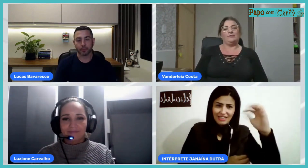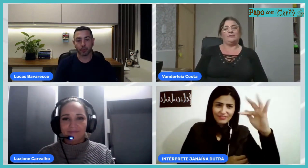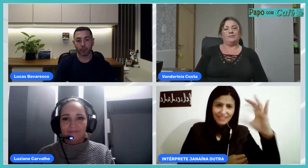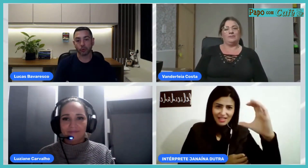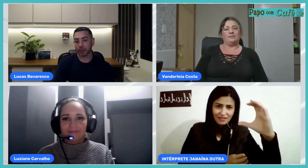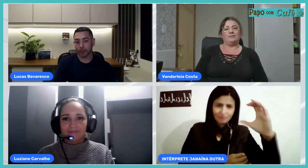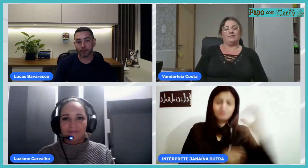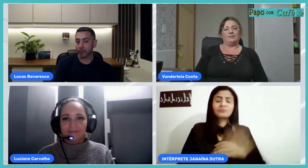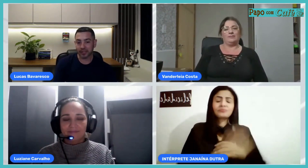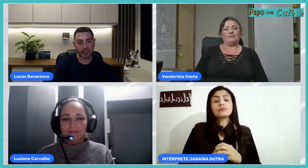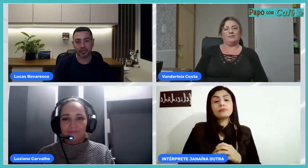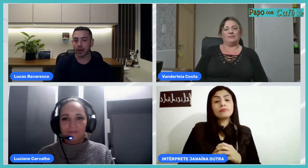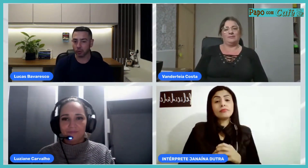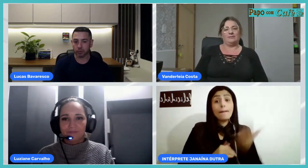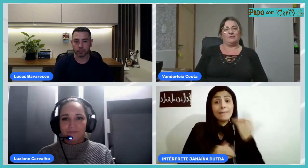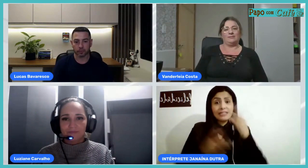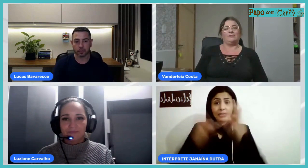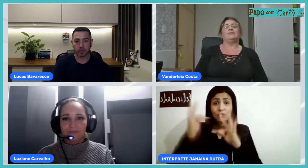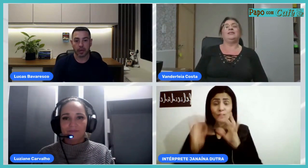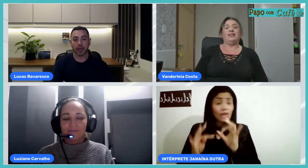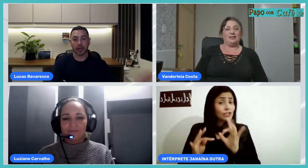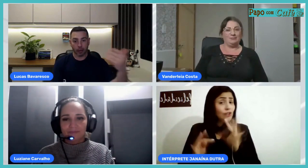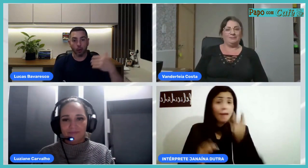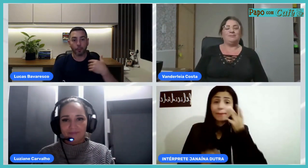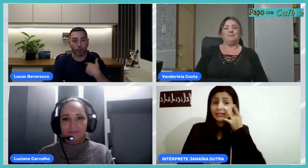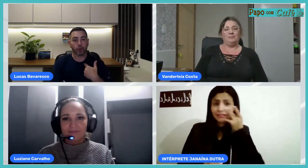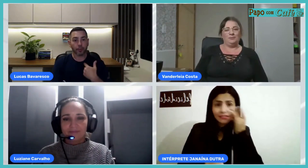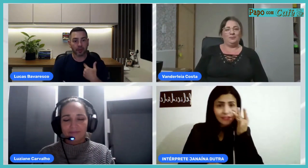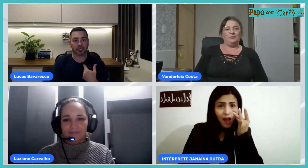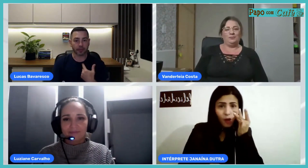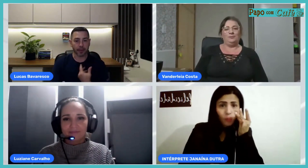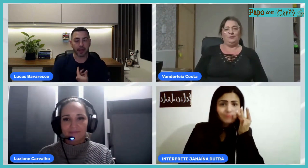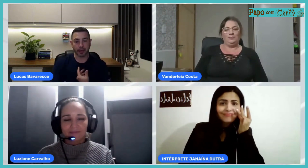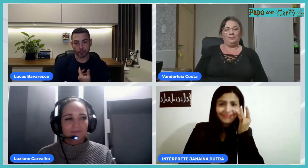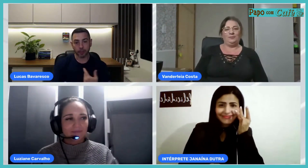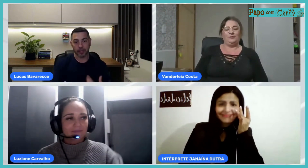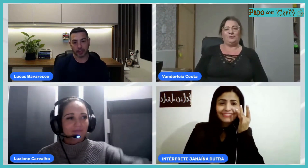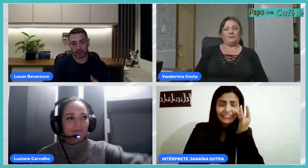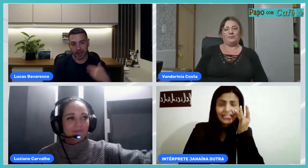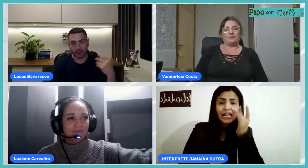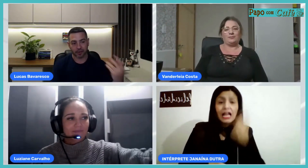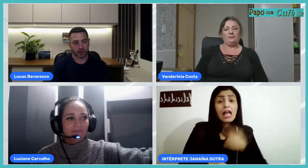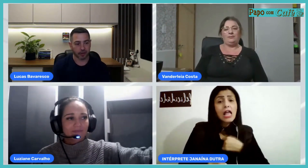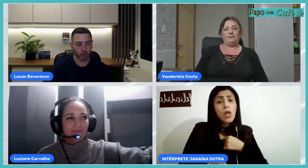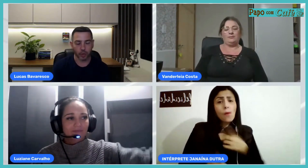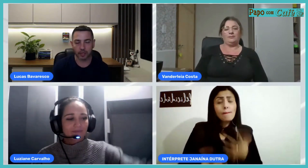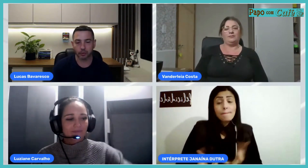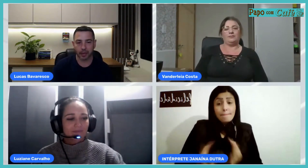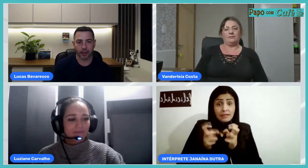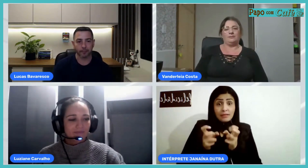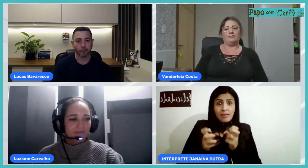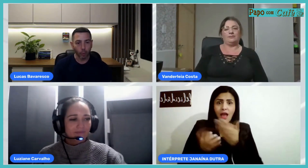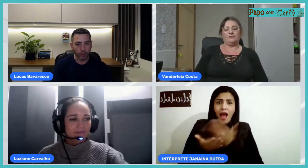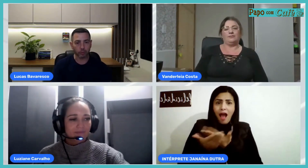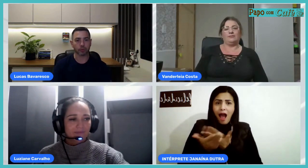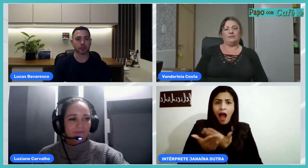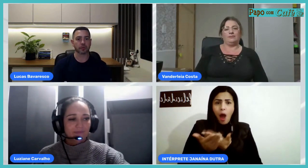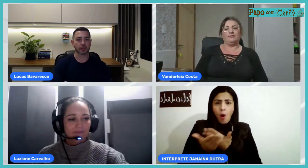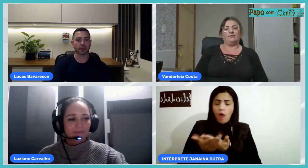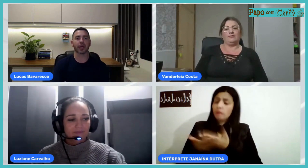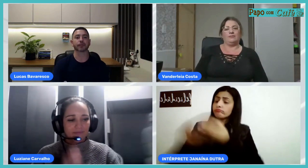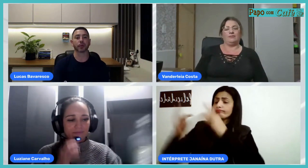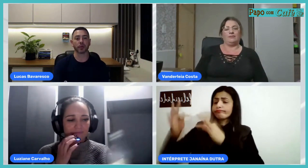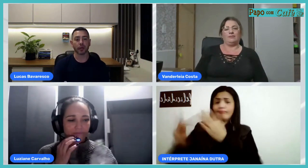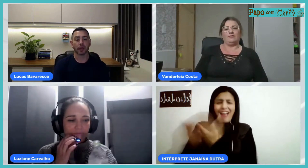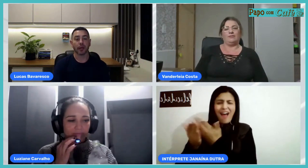CFC, por muito tempo, foi presencial. Sim. E eu pude perceber, porque estava atuando, né,